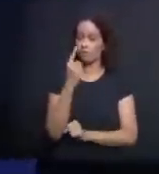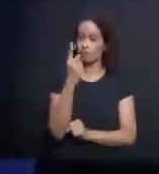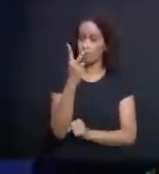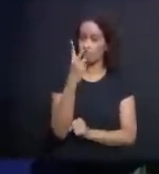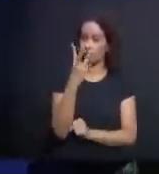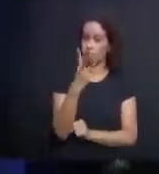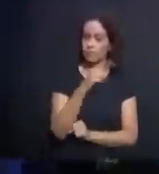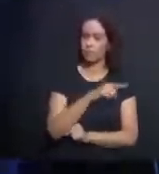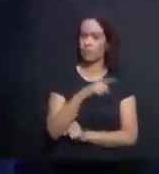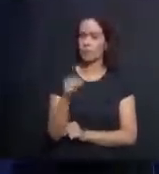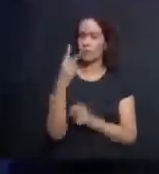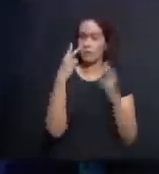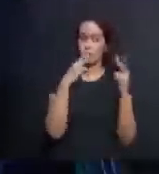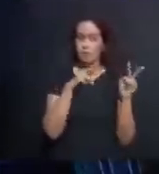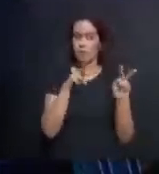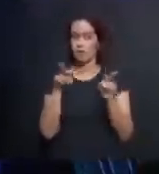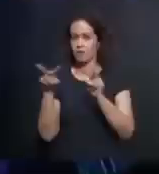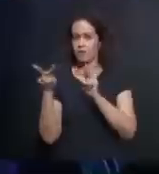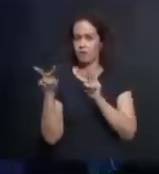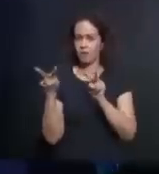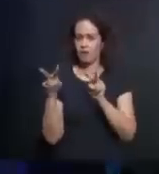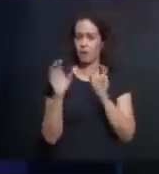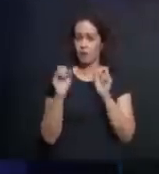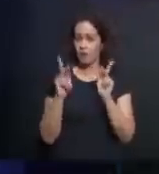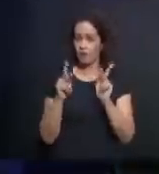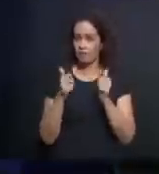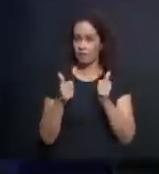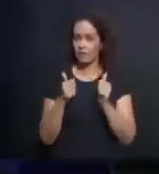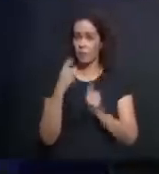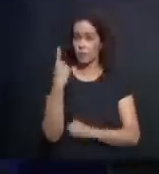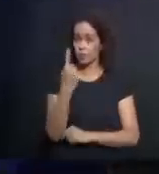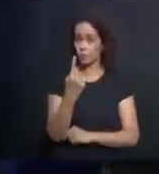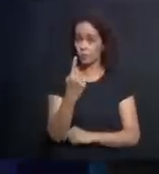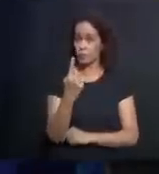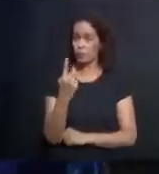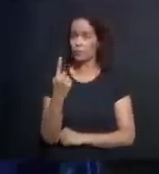E você vai virar para trás, tá bom?